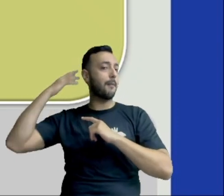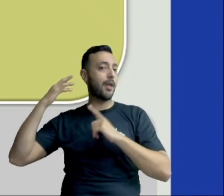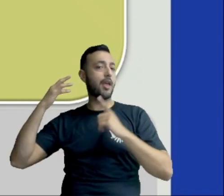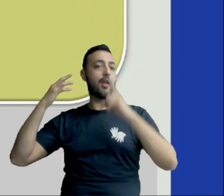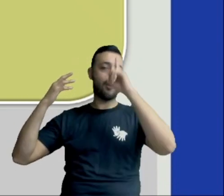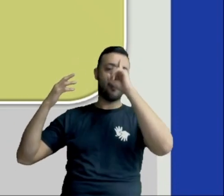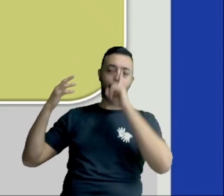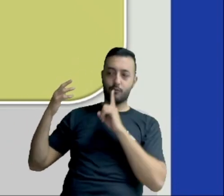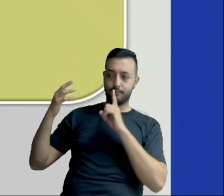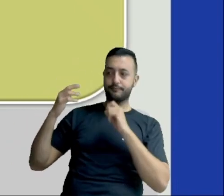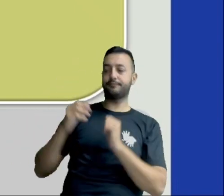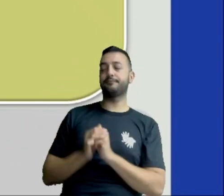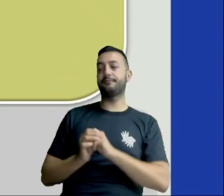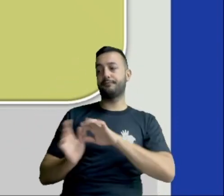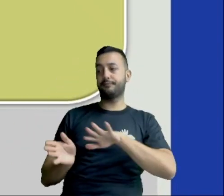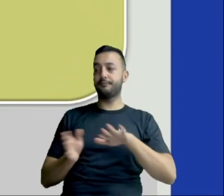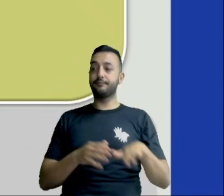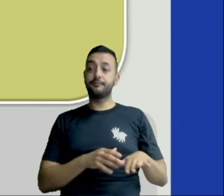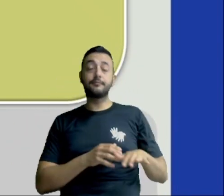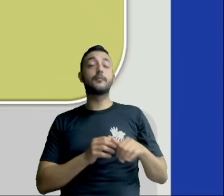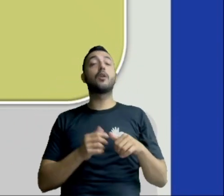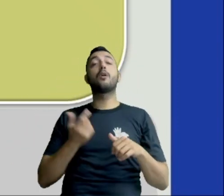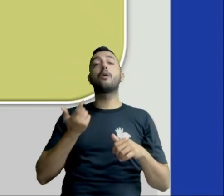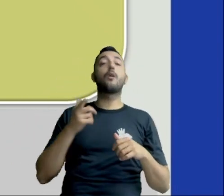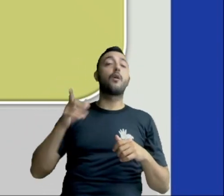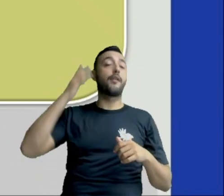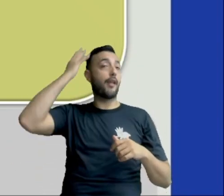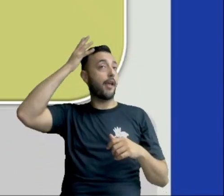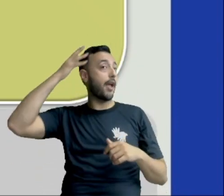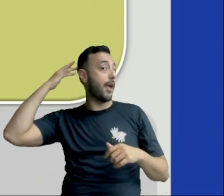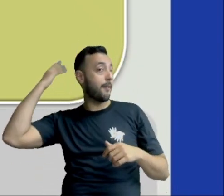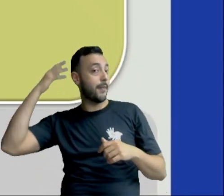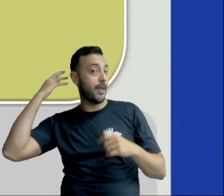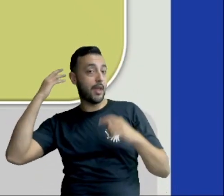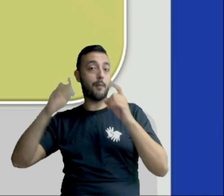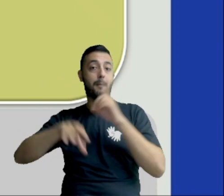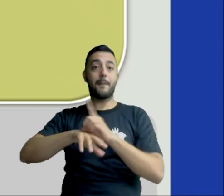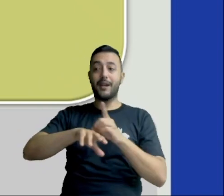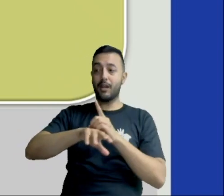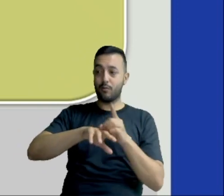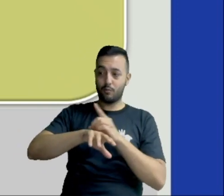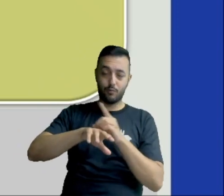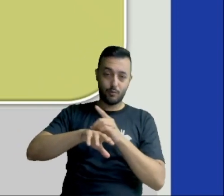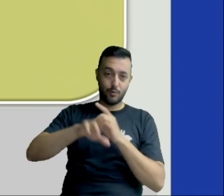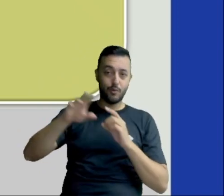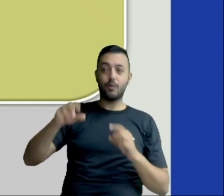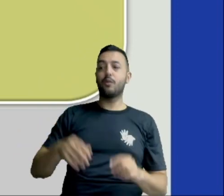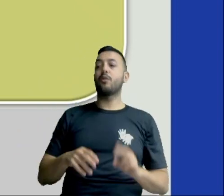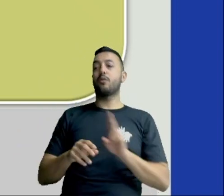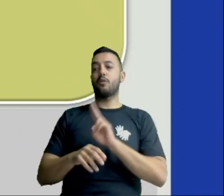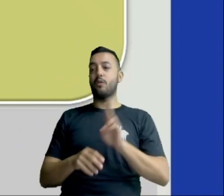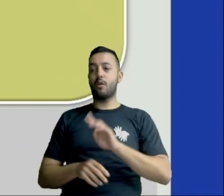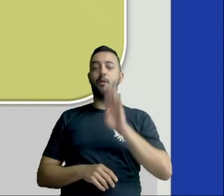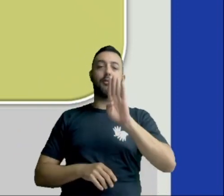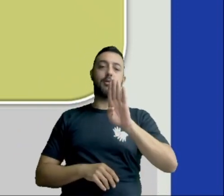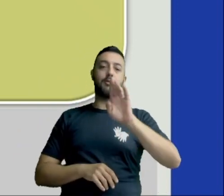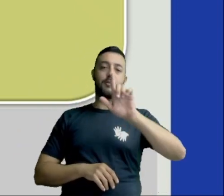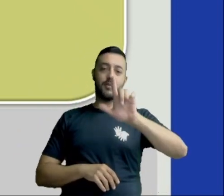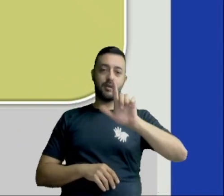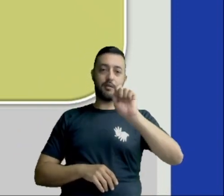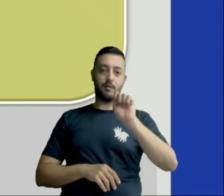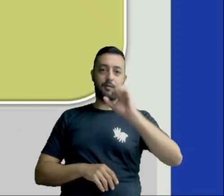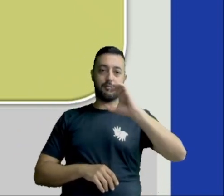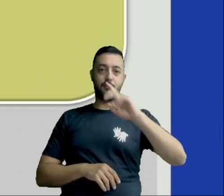o black hair, que é o cabelo preto. Então, black hair, eu tenho I have black hair.